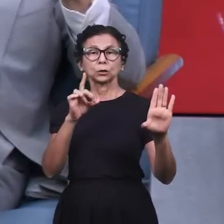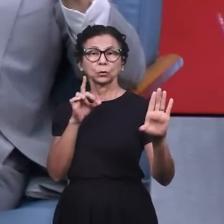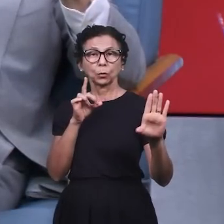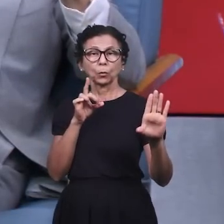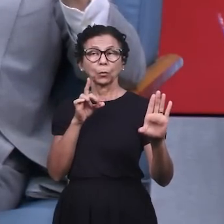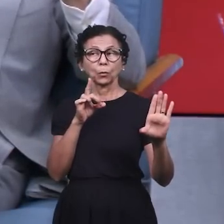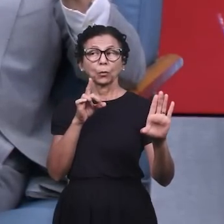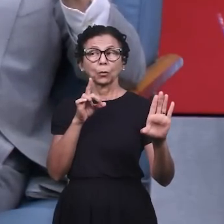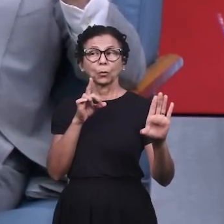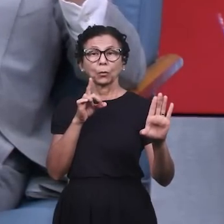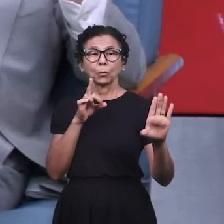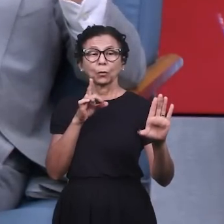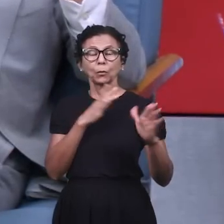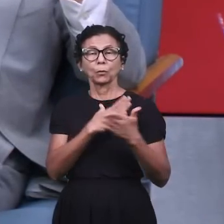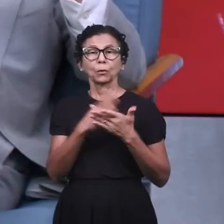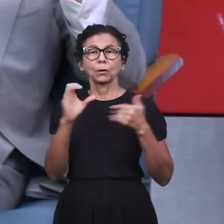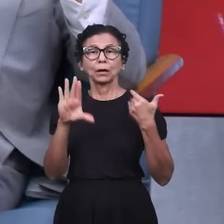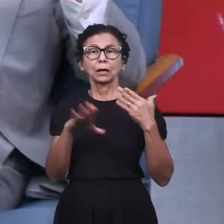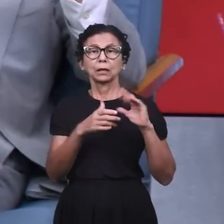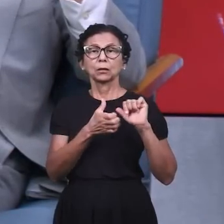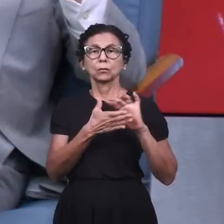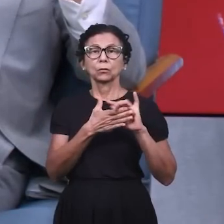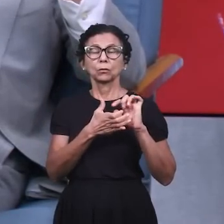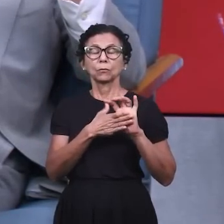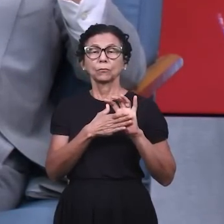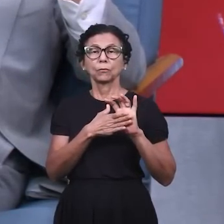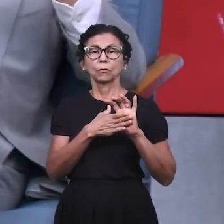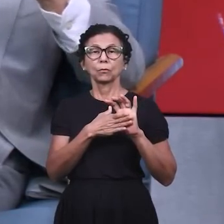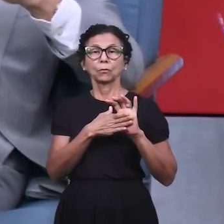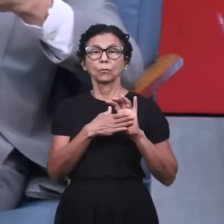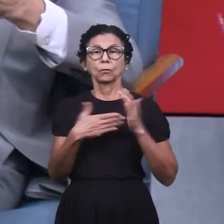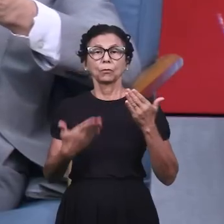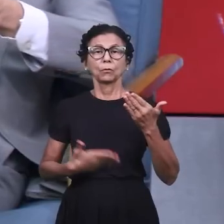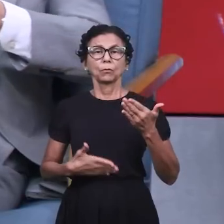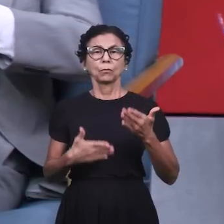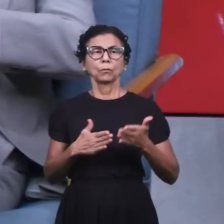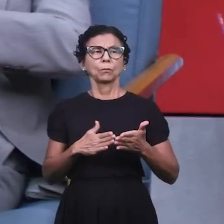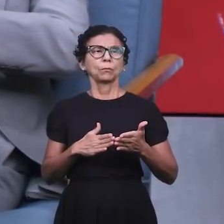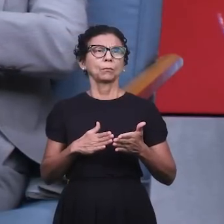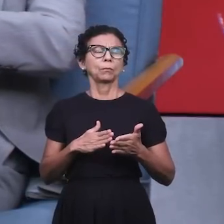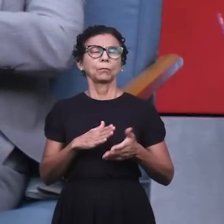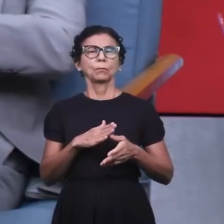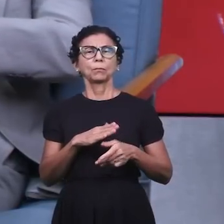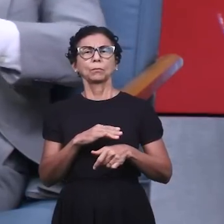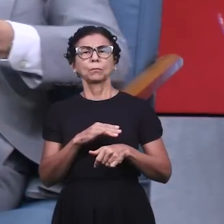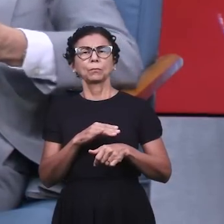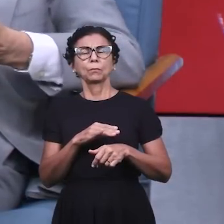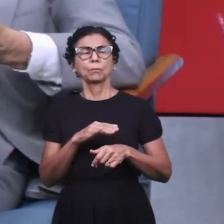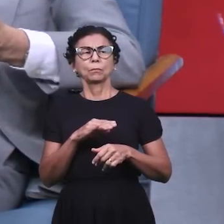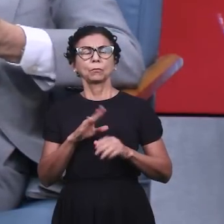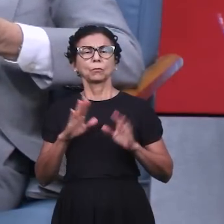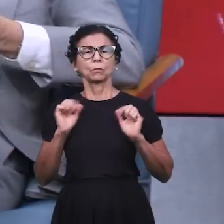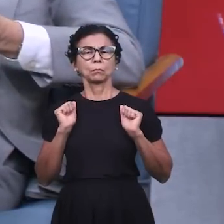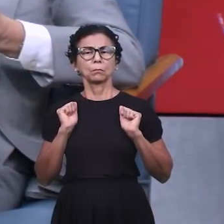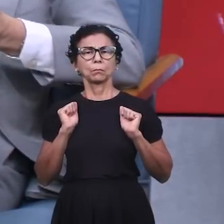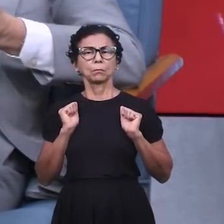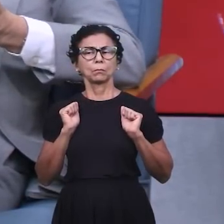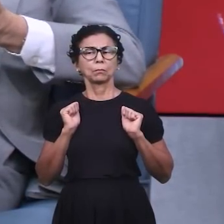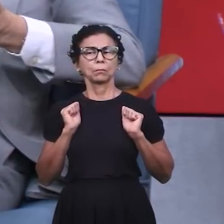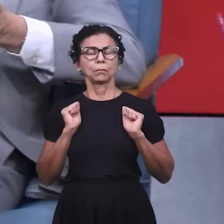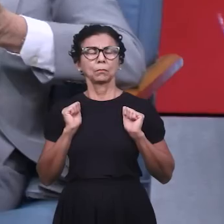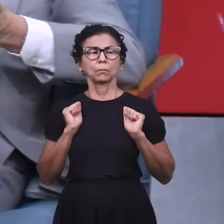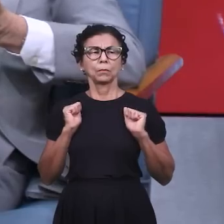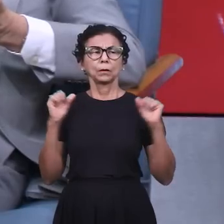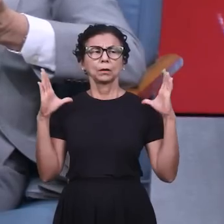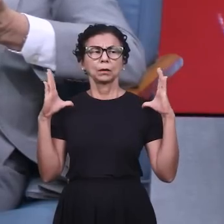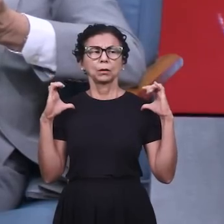cantar um hino. E ele ficou parado, pegou o papel e o hino, e